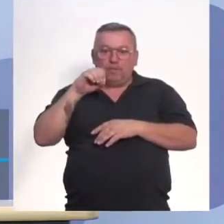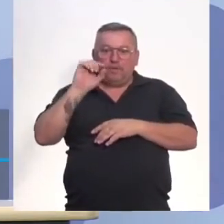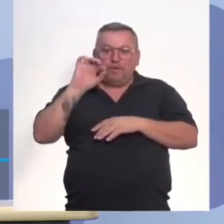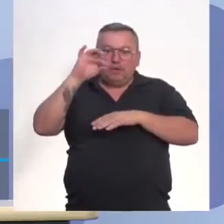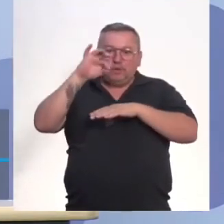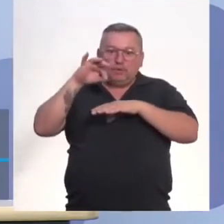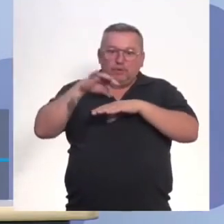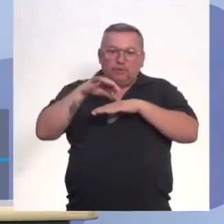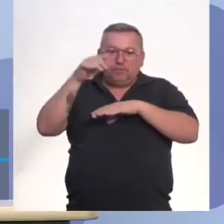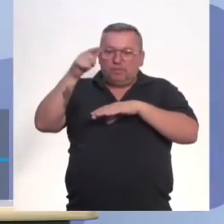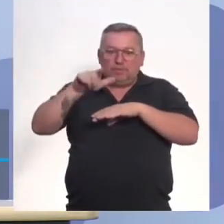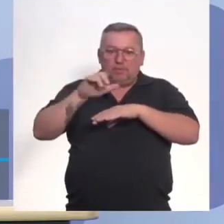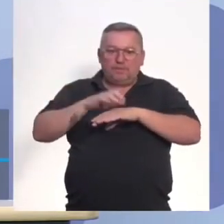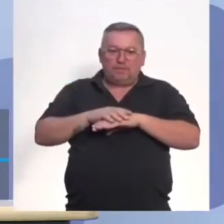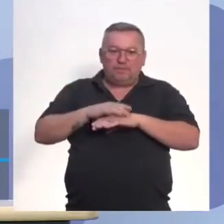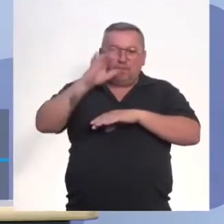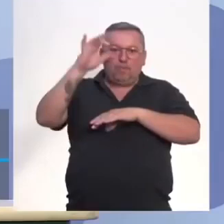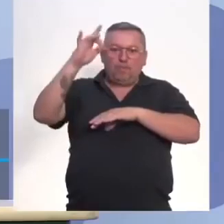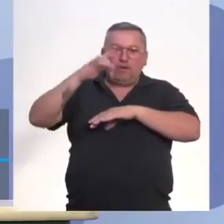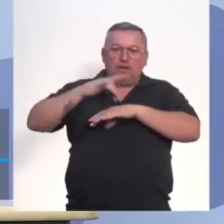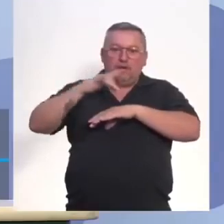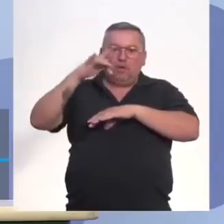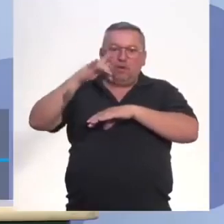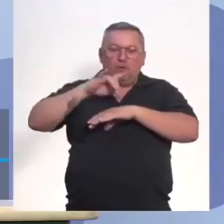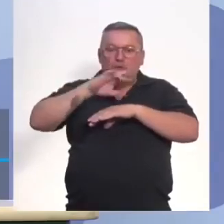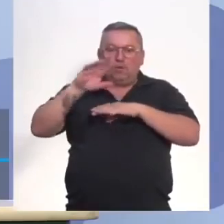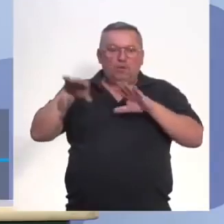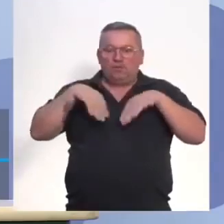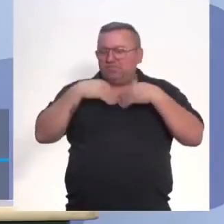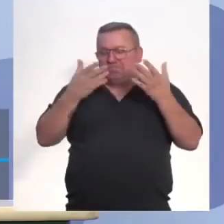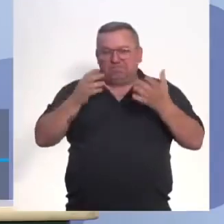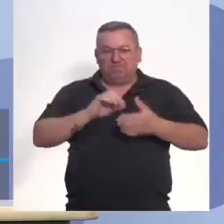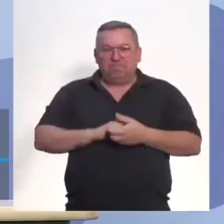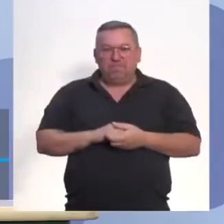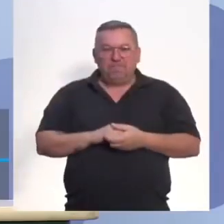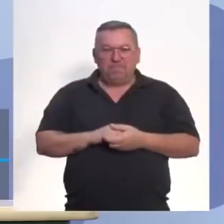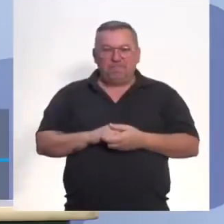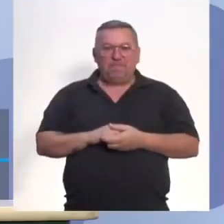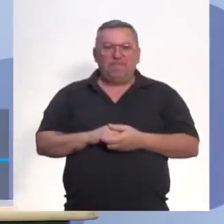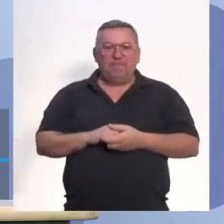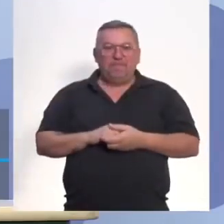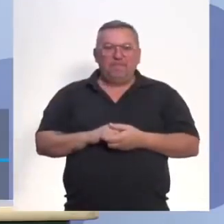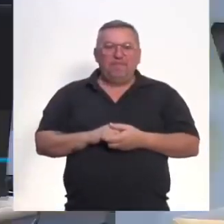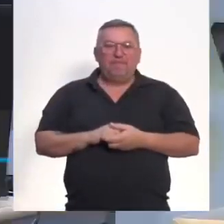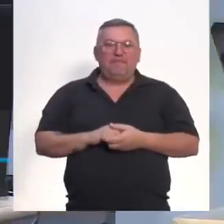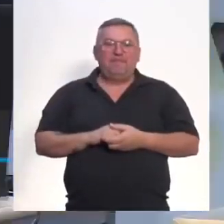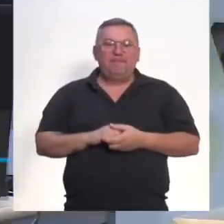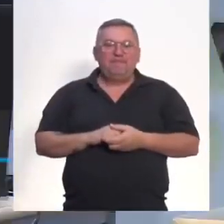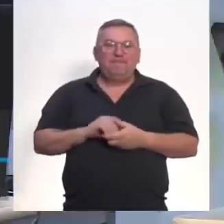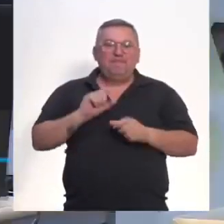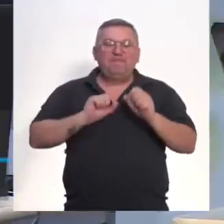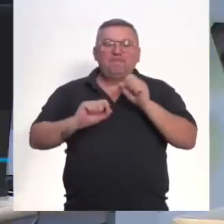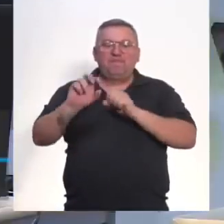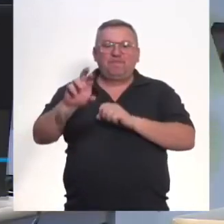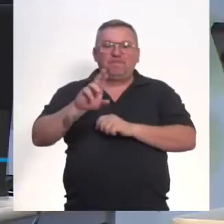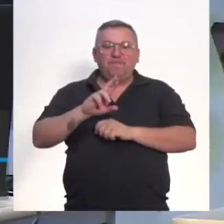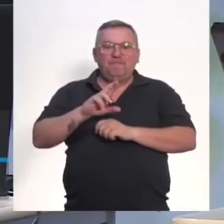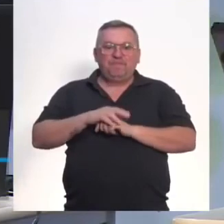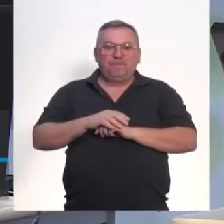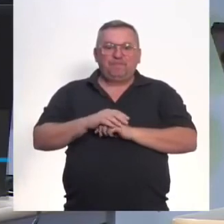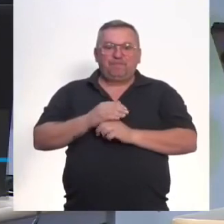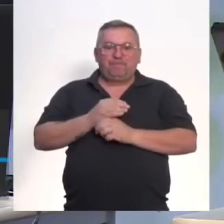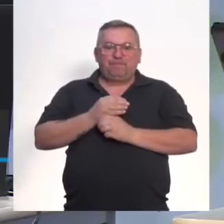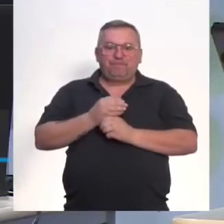pica pode ser o pernilongo, hipônimo, a porvinha, pernilongo, enfim. uma muriçoca. Muriçoca, exatamente. É. E aí, o que eles estão respondendo,